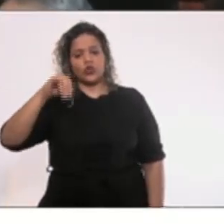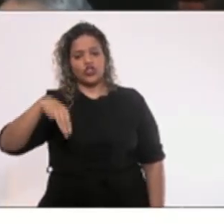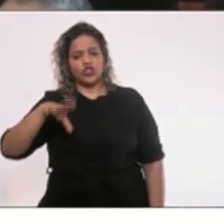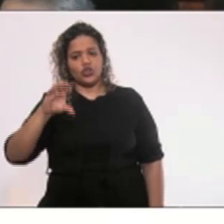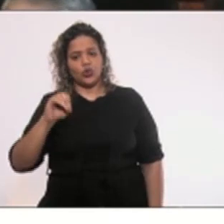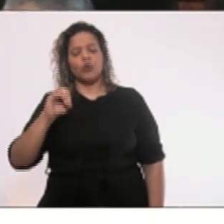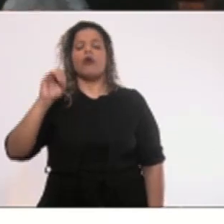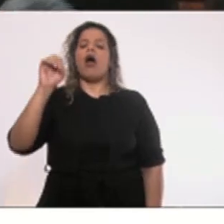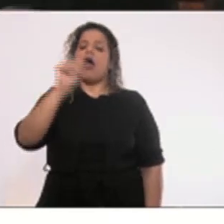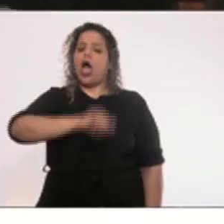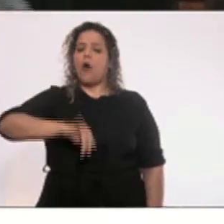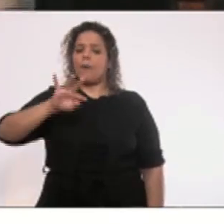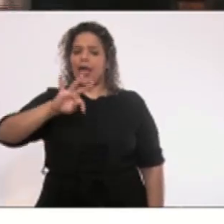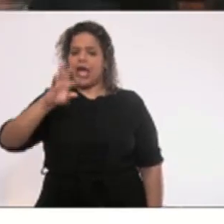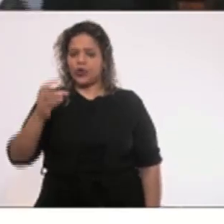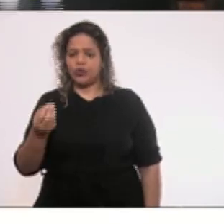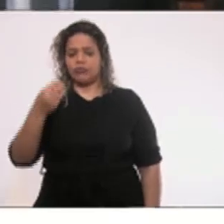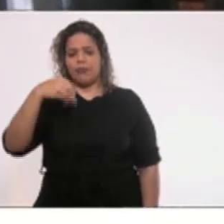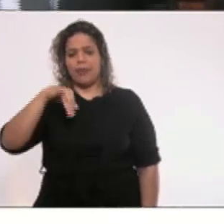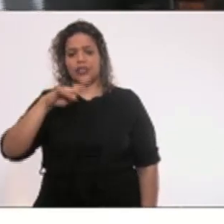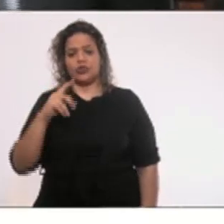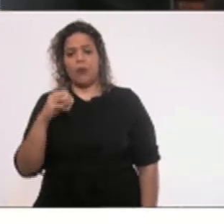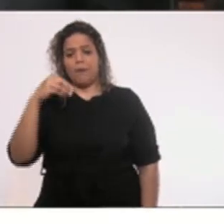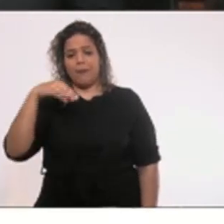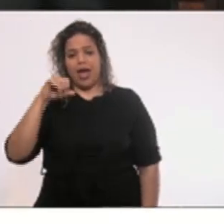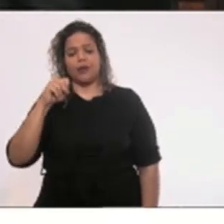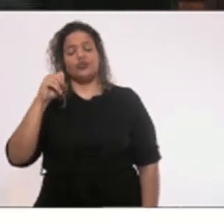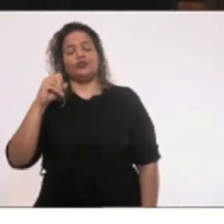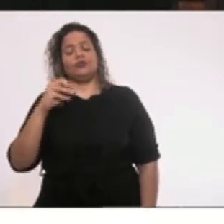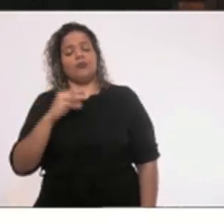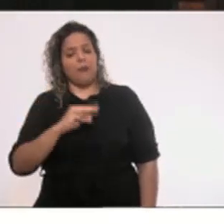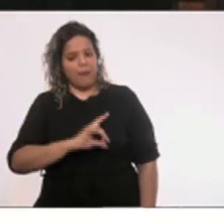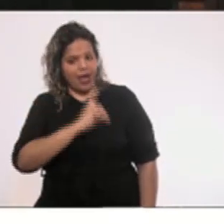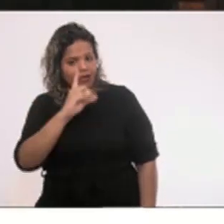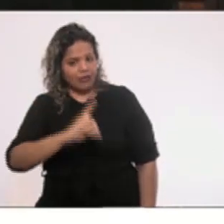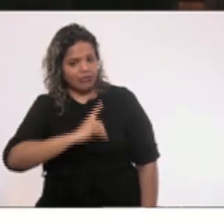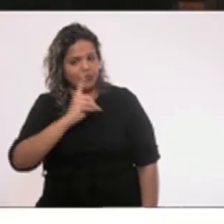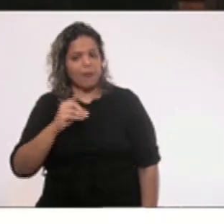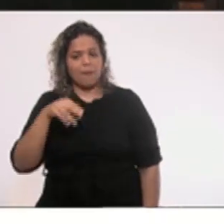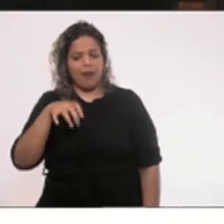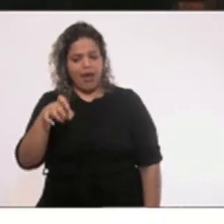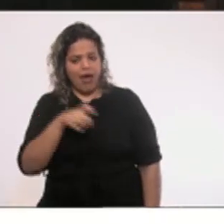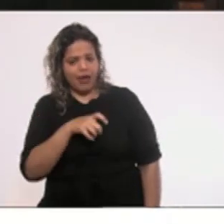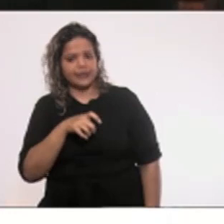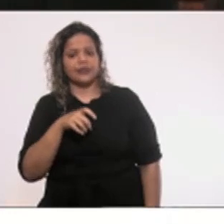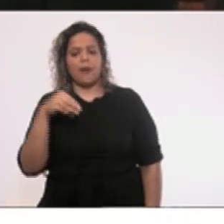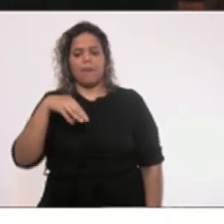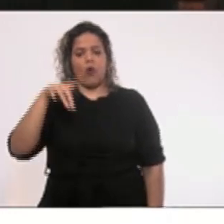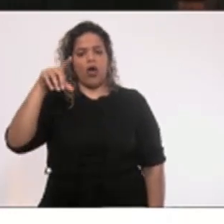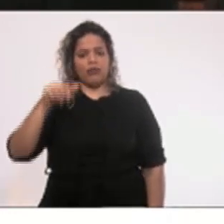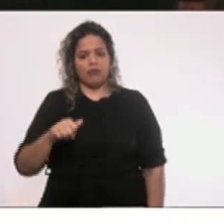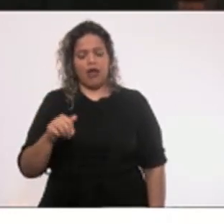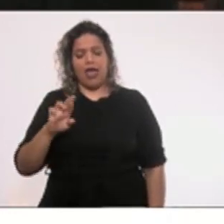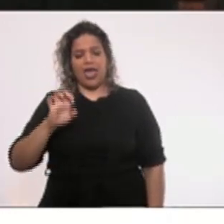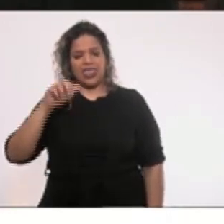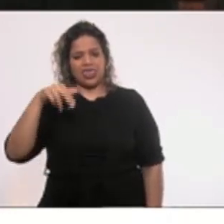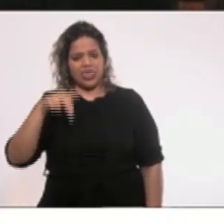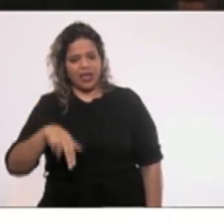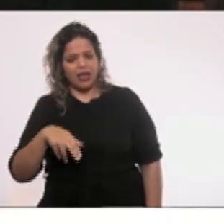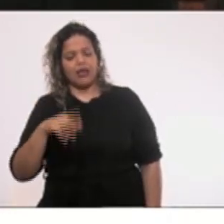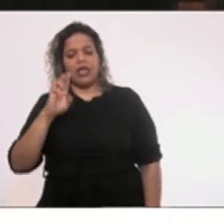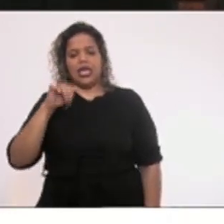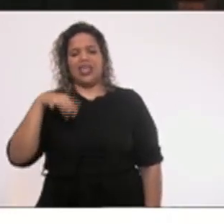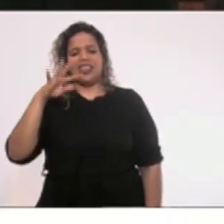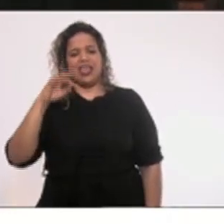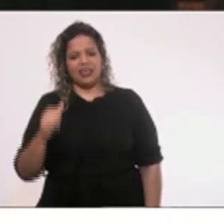Márcio Gualberto, Márcio Pacheco, Marcos Miller, Marta Rocha, Maxi Lemos, Mônica Francisco, Renan Ferreirinha,